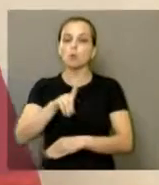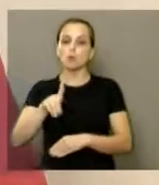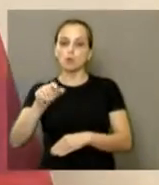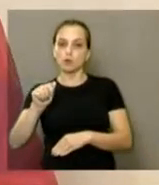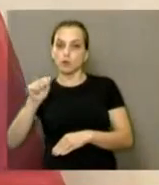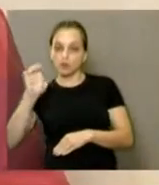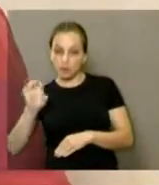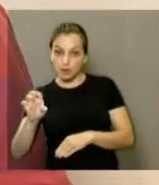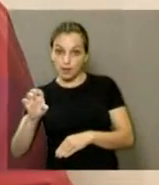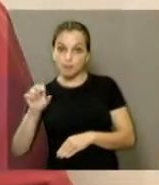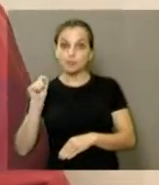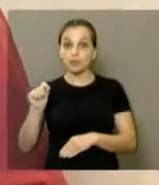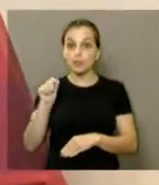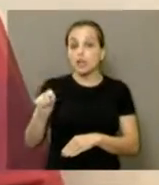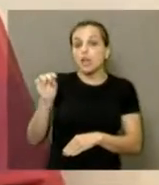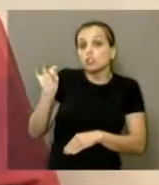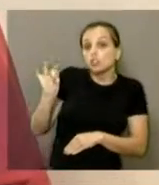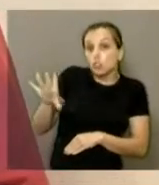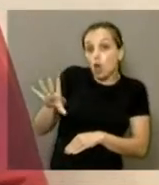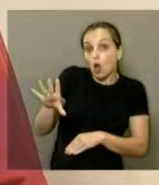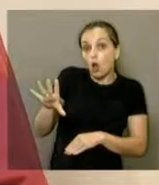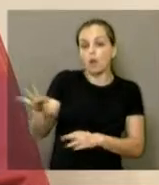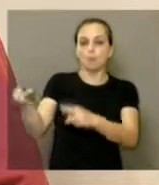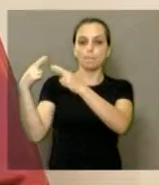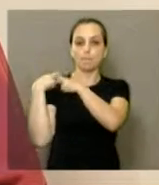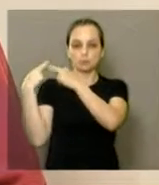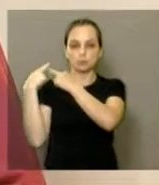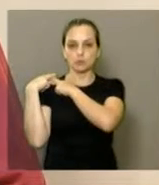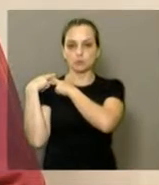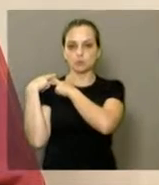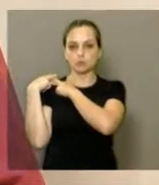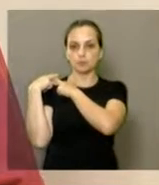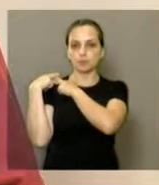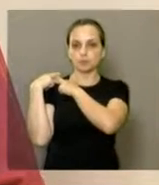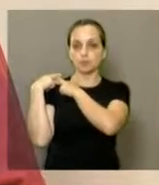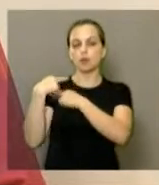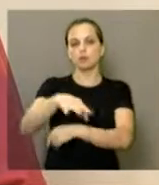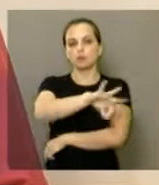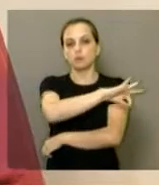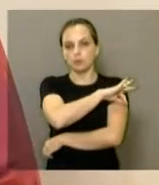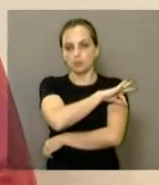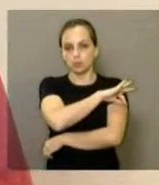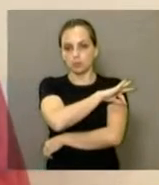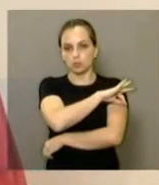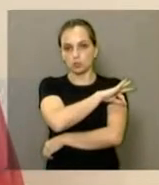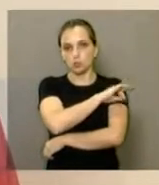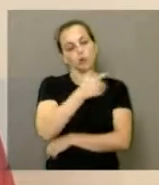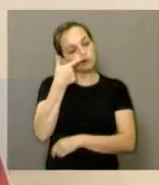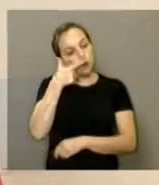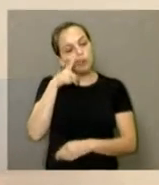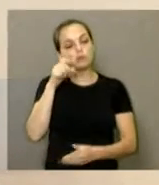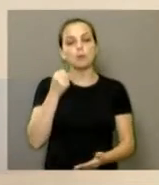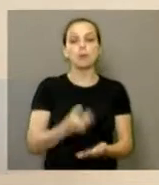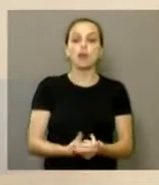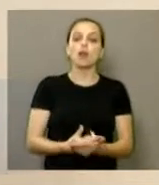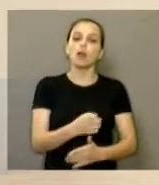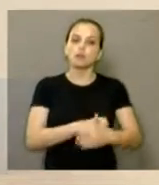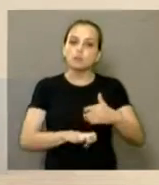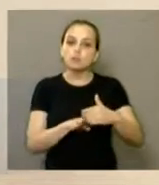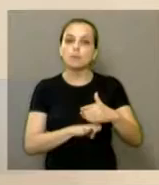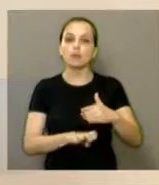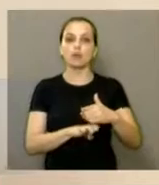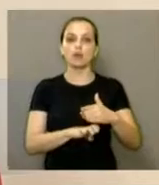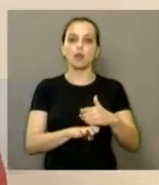é exclusivamente uma responsabilidade da prefeitura, que não conseguia pagar mais os